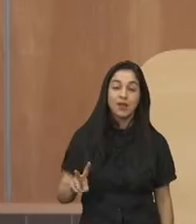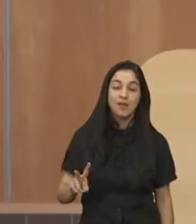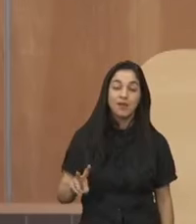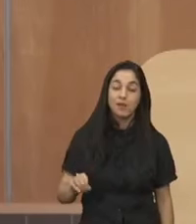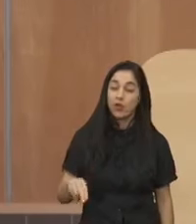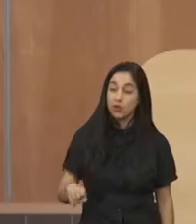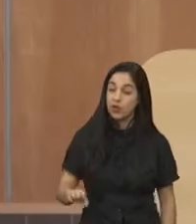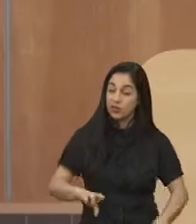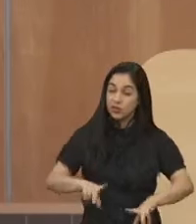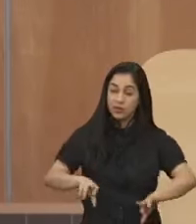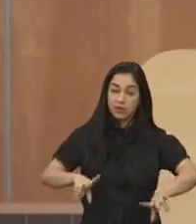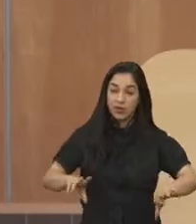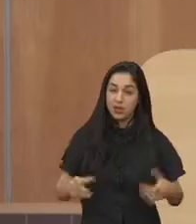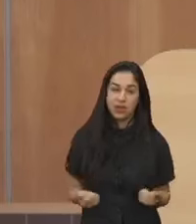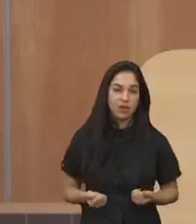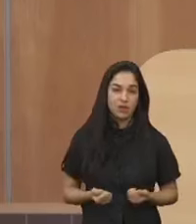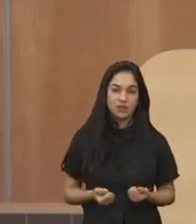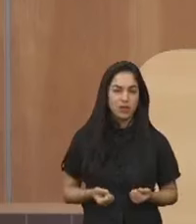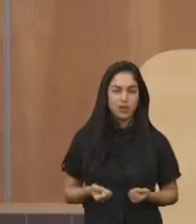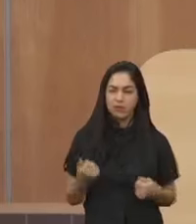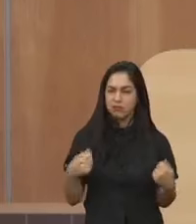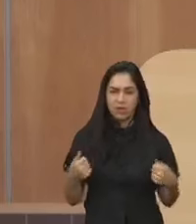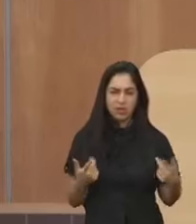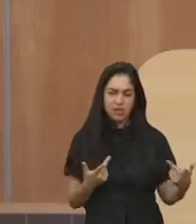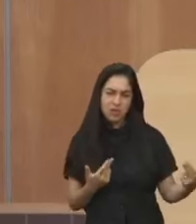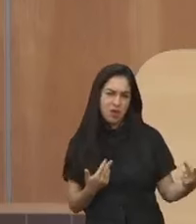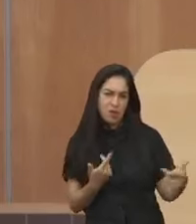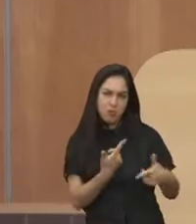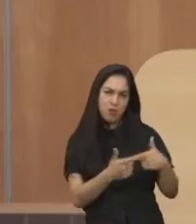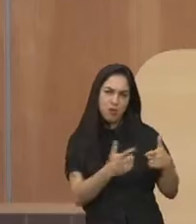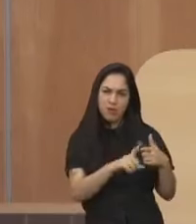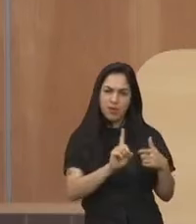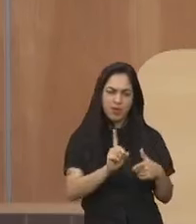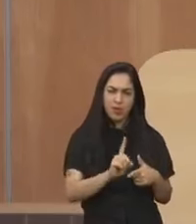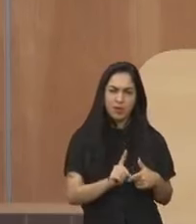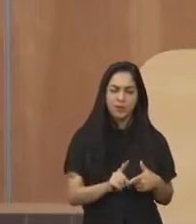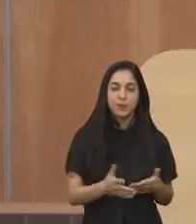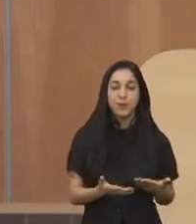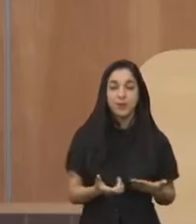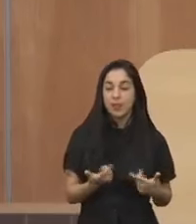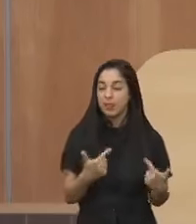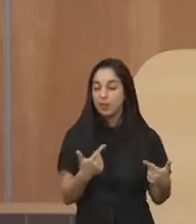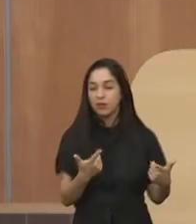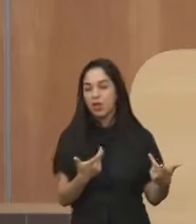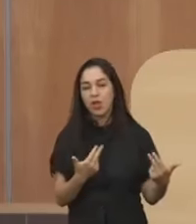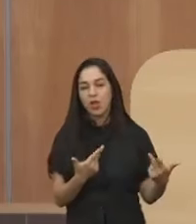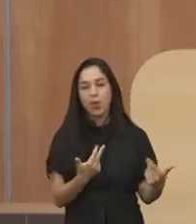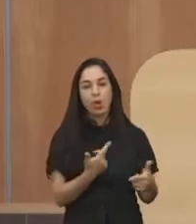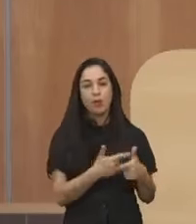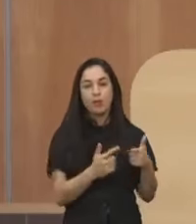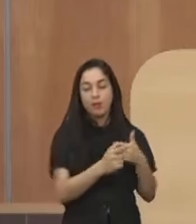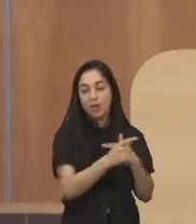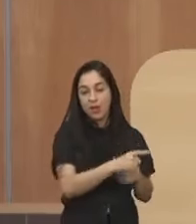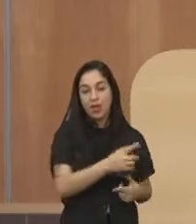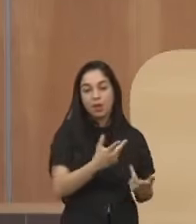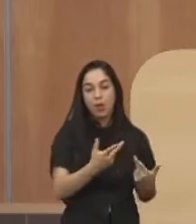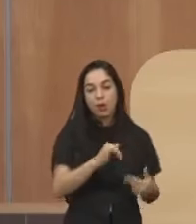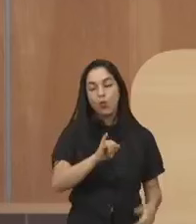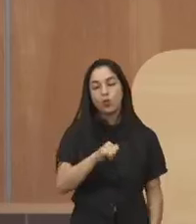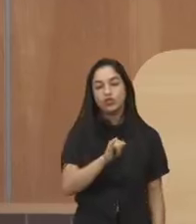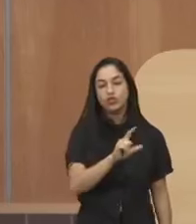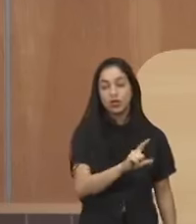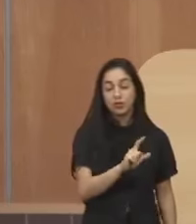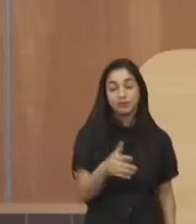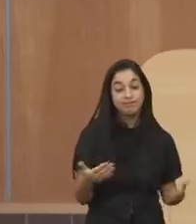as mesmas demandas, mesmo nos bairros mais carentes, não tem a mesma demanda que tem no Veranejal. A